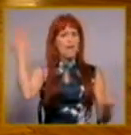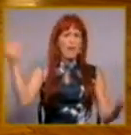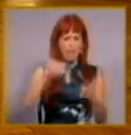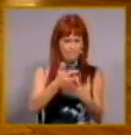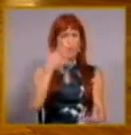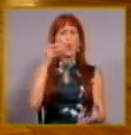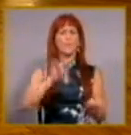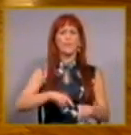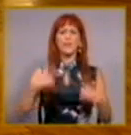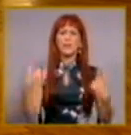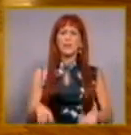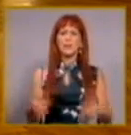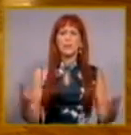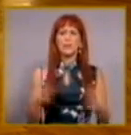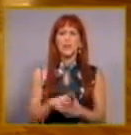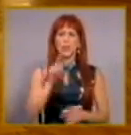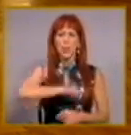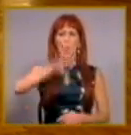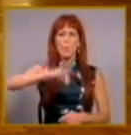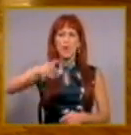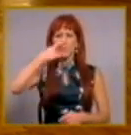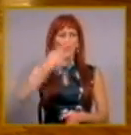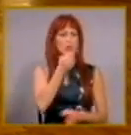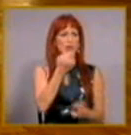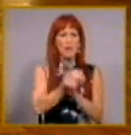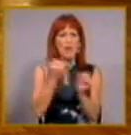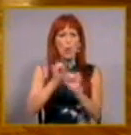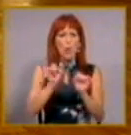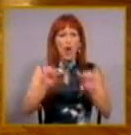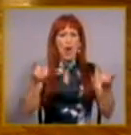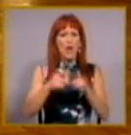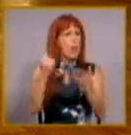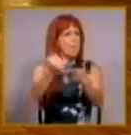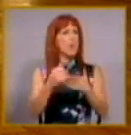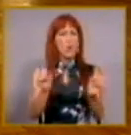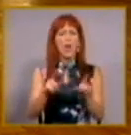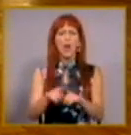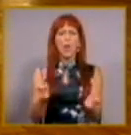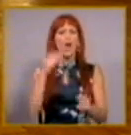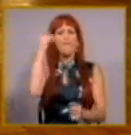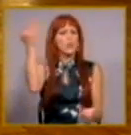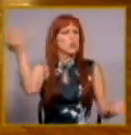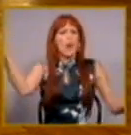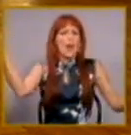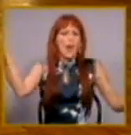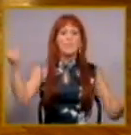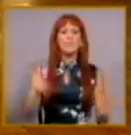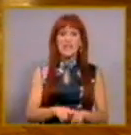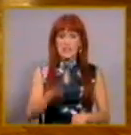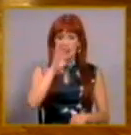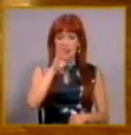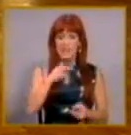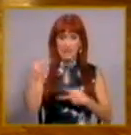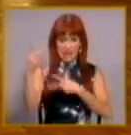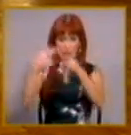esperado, temos 1 milhão de pessoas sem trabalho e sem qualquer tipo de apoio, não temos nenhum futuro à vista. E, portanto, se a censura